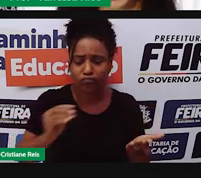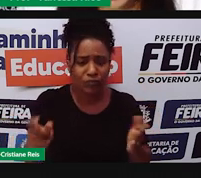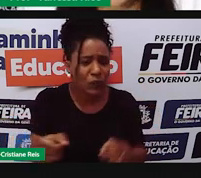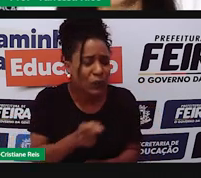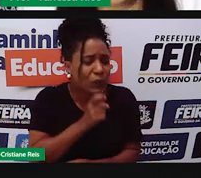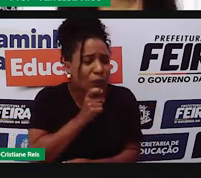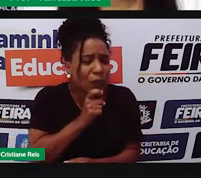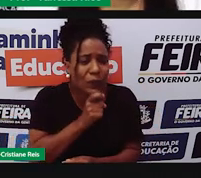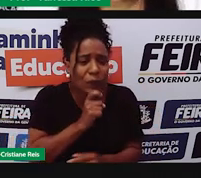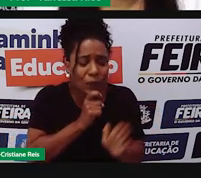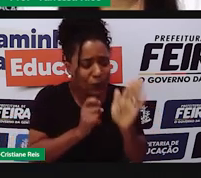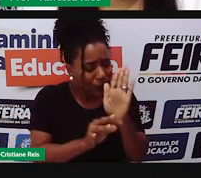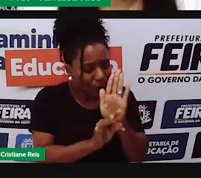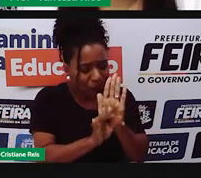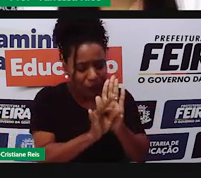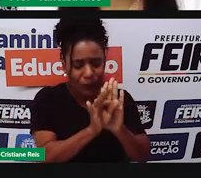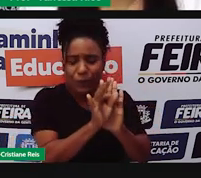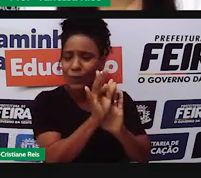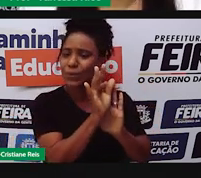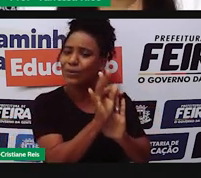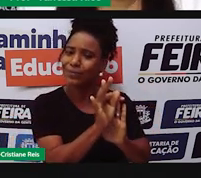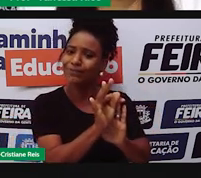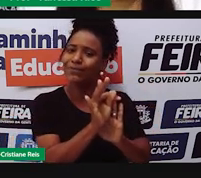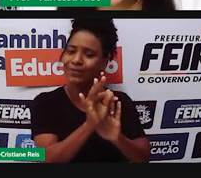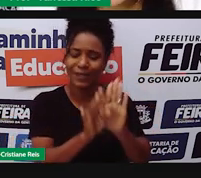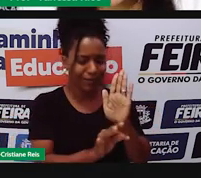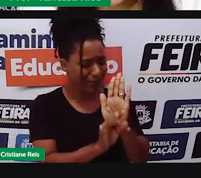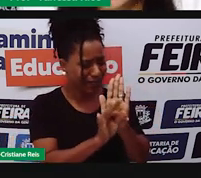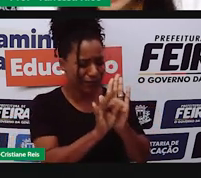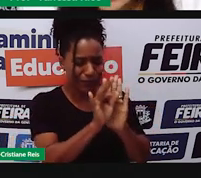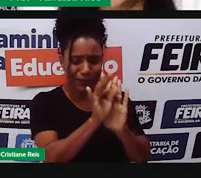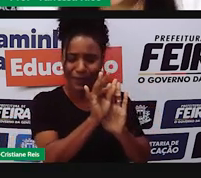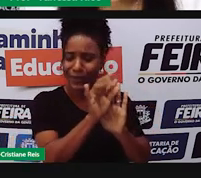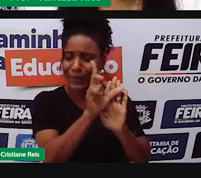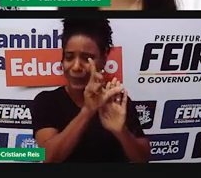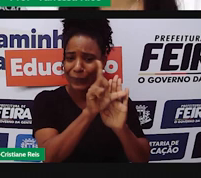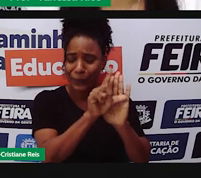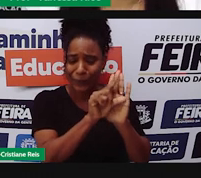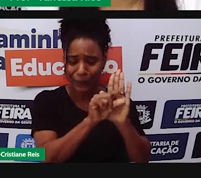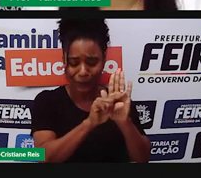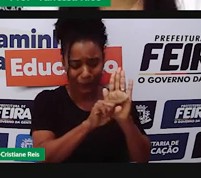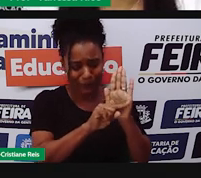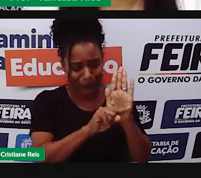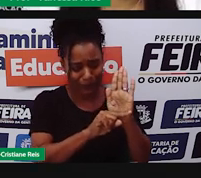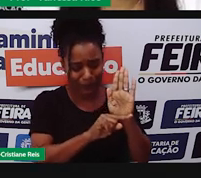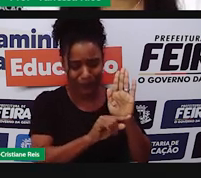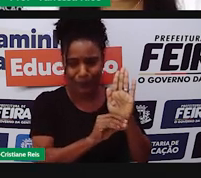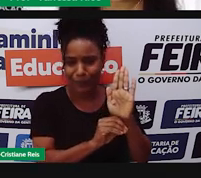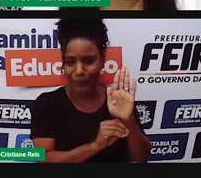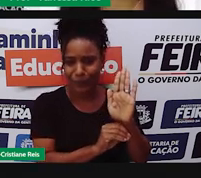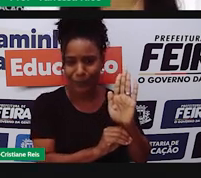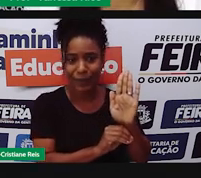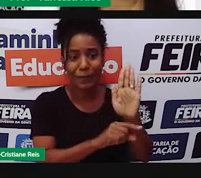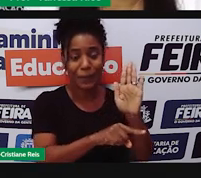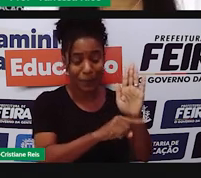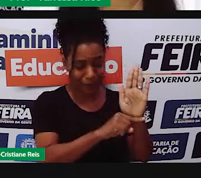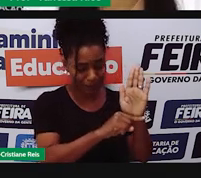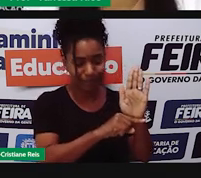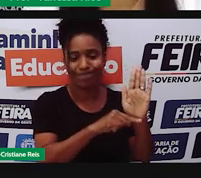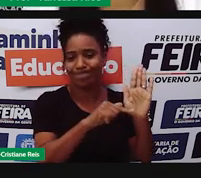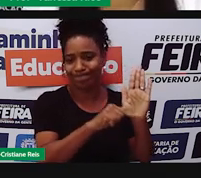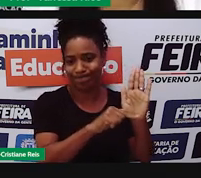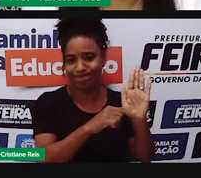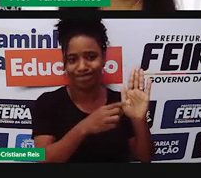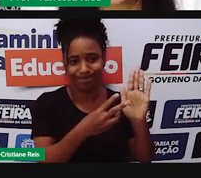do tempo aí, as temperaturas elas diminuiriam tanto, tanto que chegariam aí a mais de